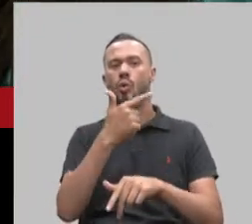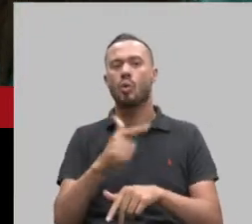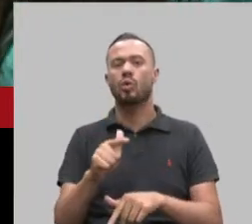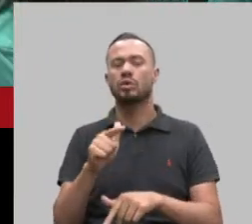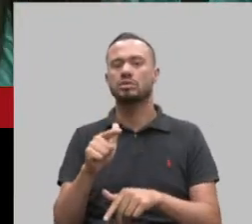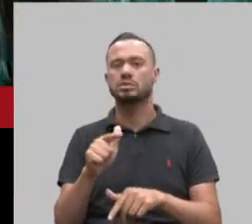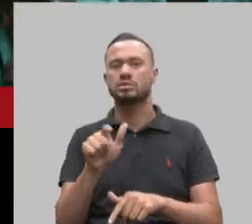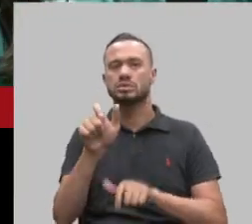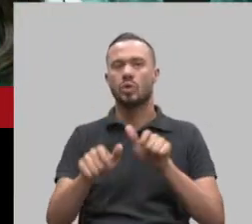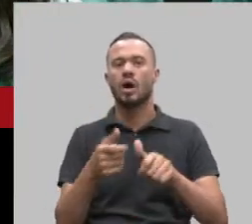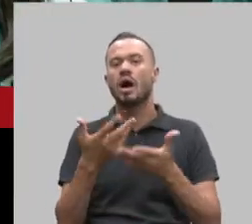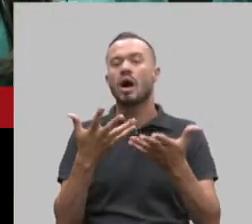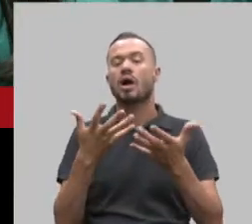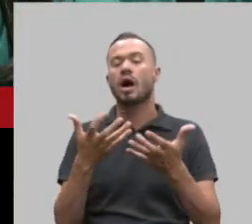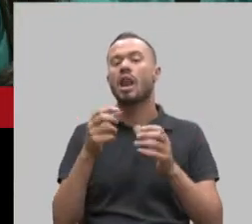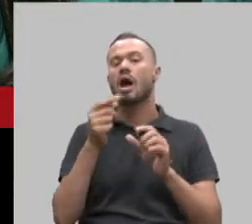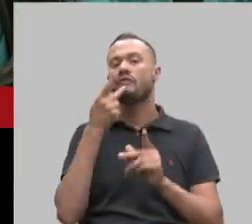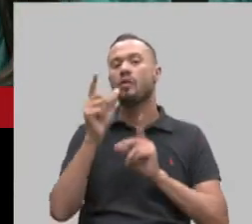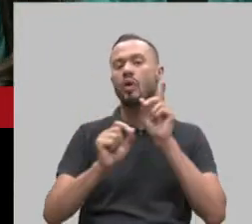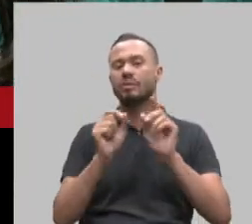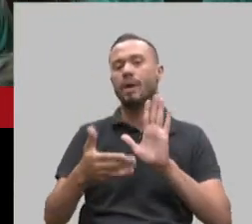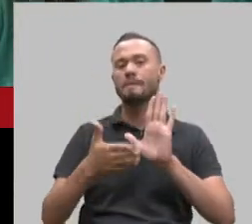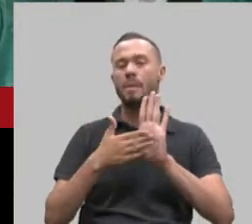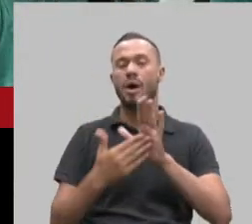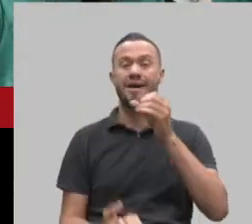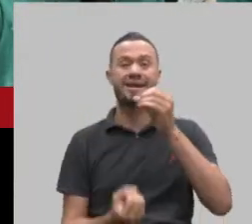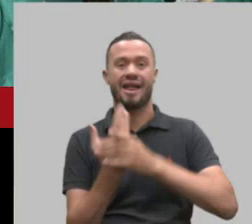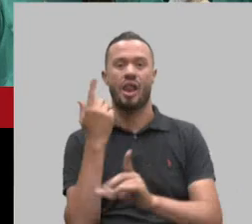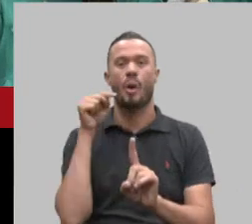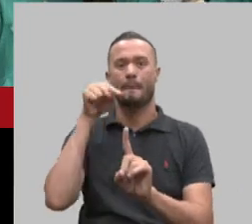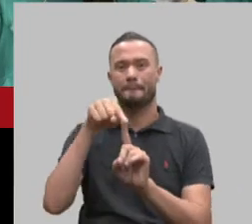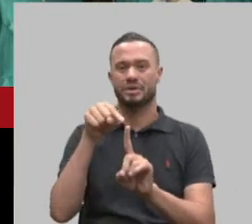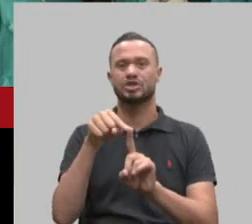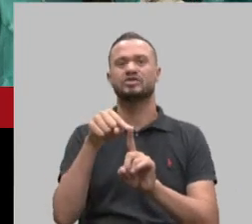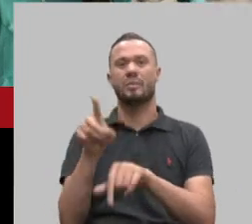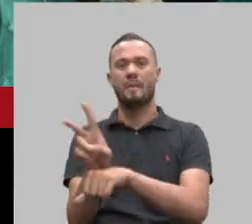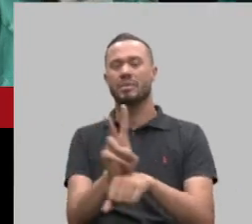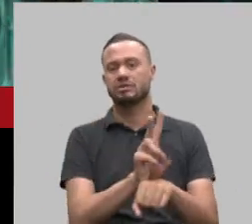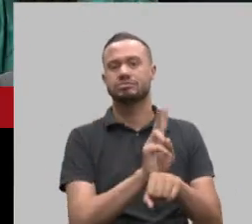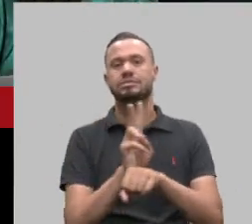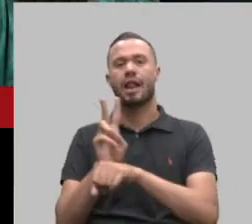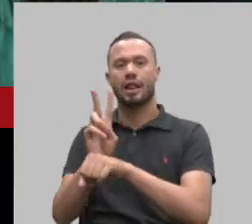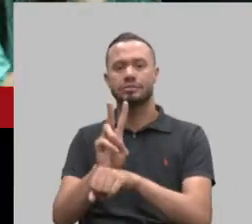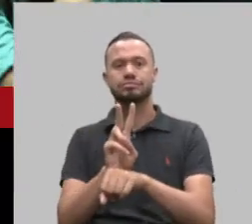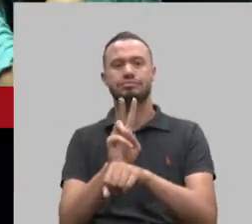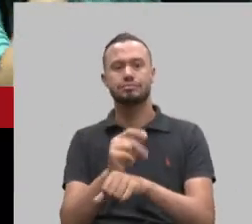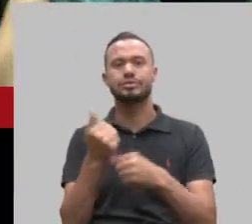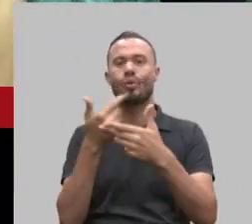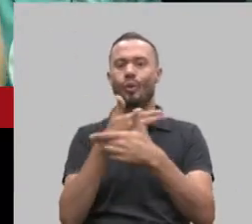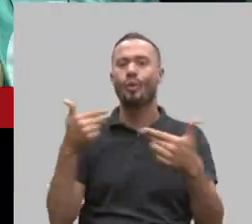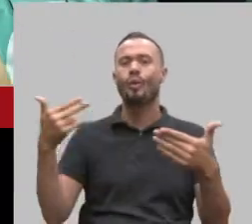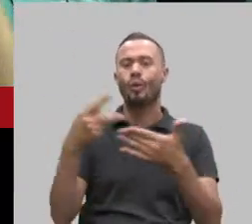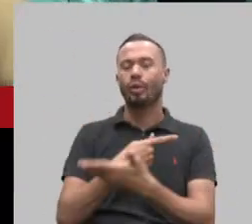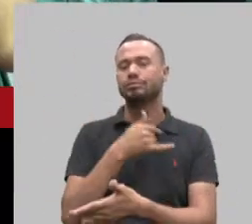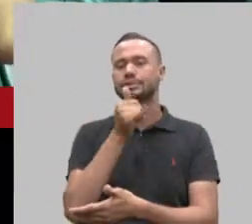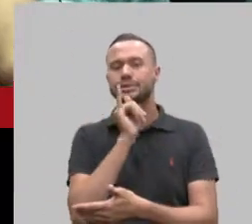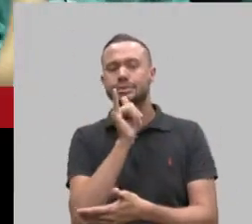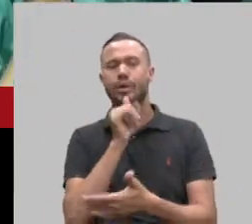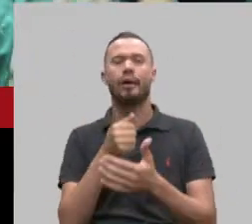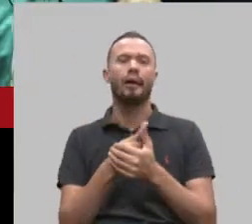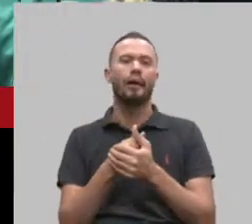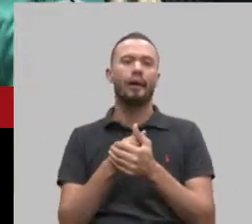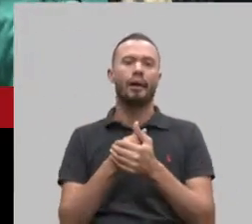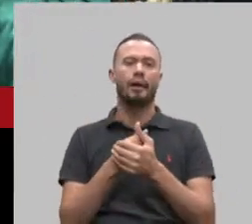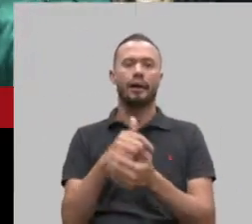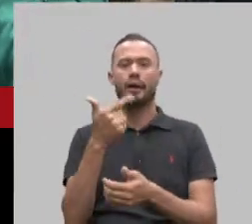priorizar essa proposta é criar um um objeto de fiscalização para que essas coisas que vê acontecendo por exemplo e a falta de acesso